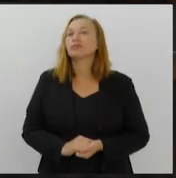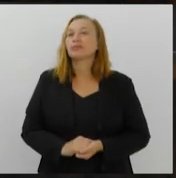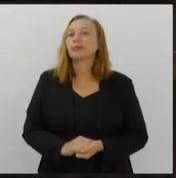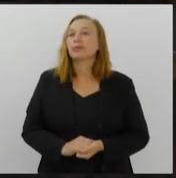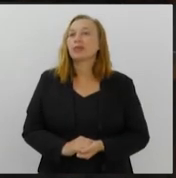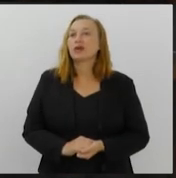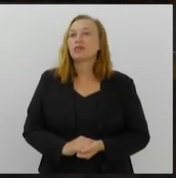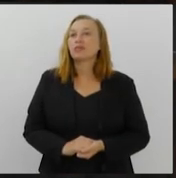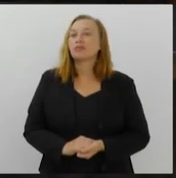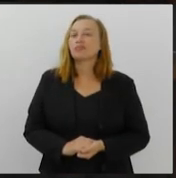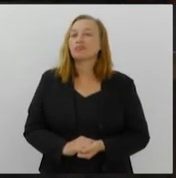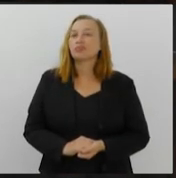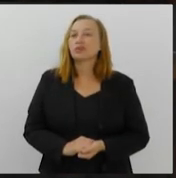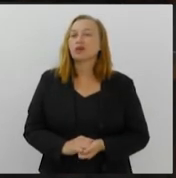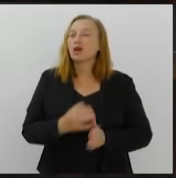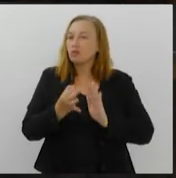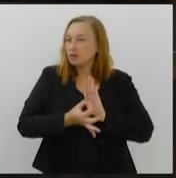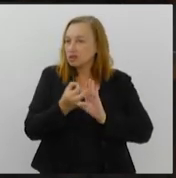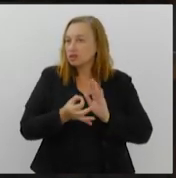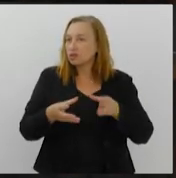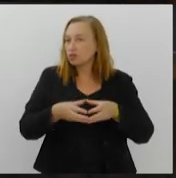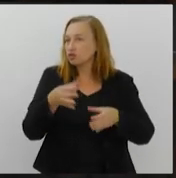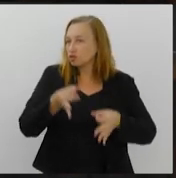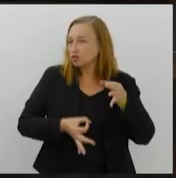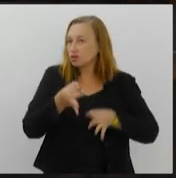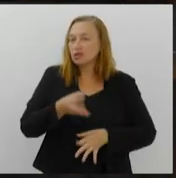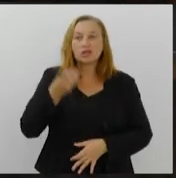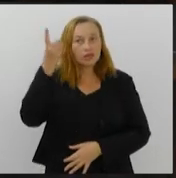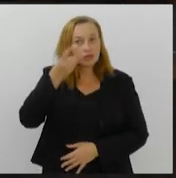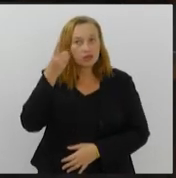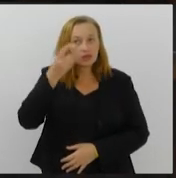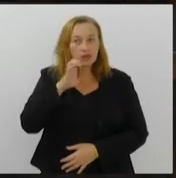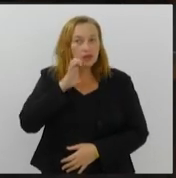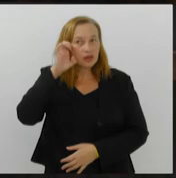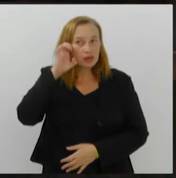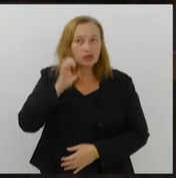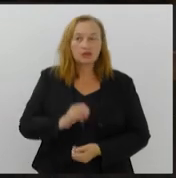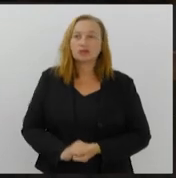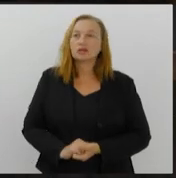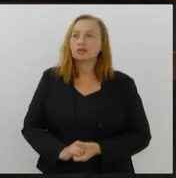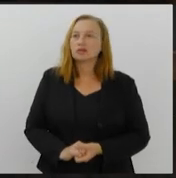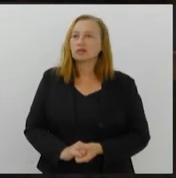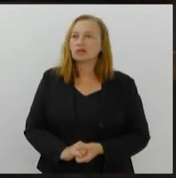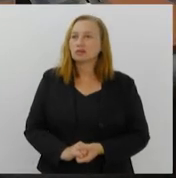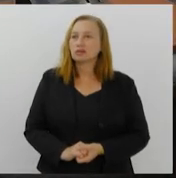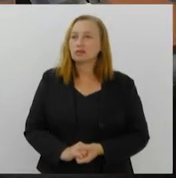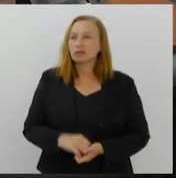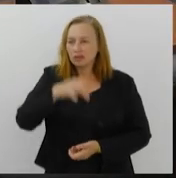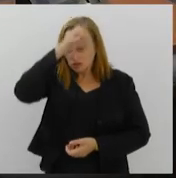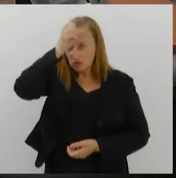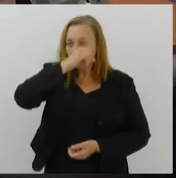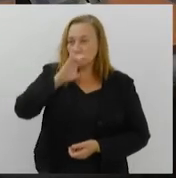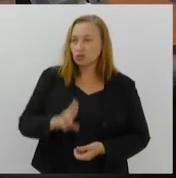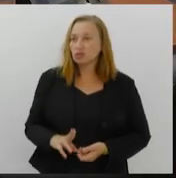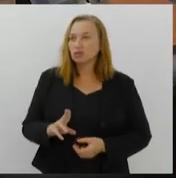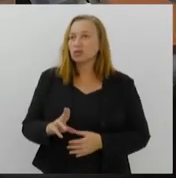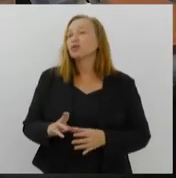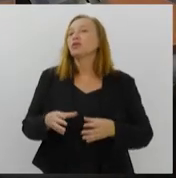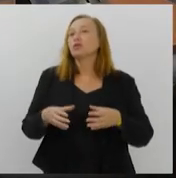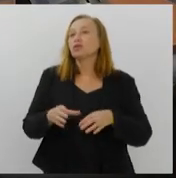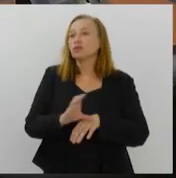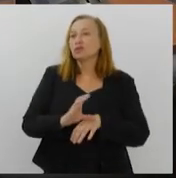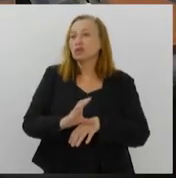Controle. Para emitir parecer para a Comissão de Constituição e Justiça, a deputada Élica Takimoto. Tia Ju, pela constitucionalidade com